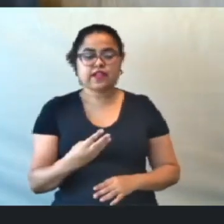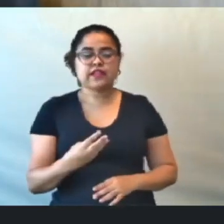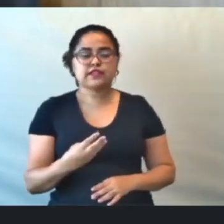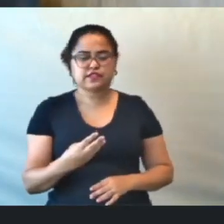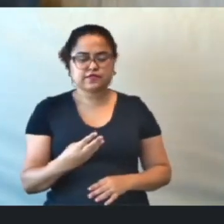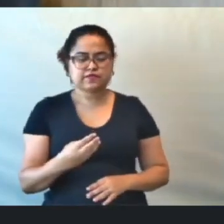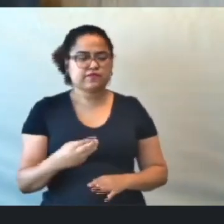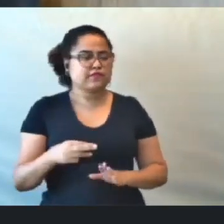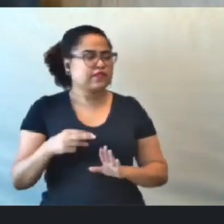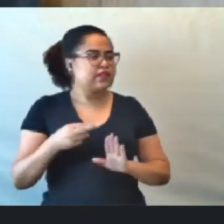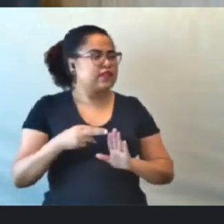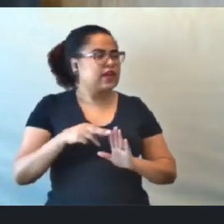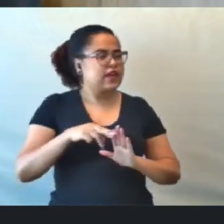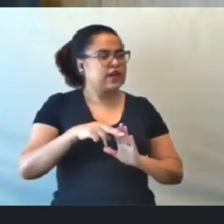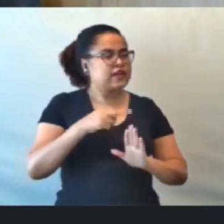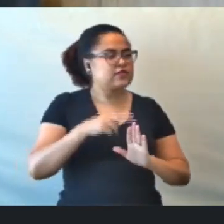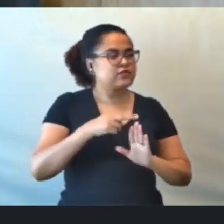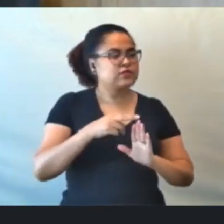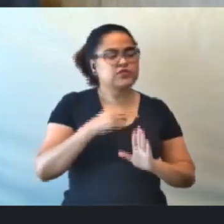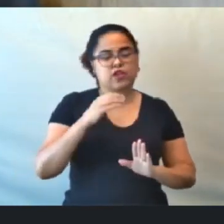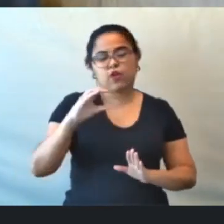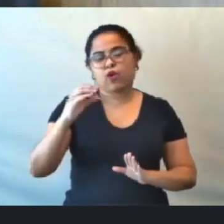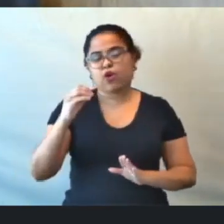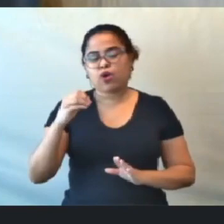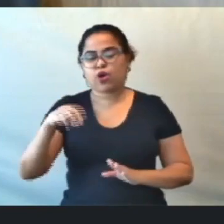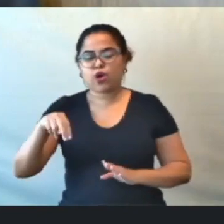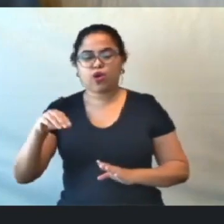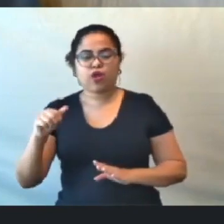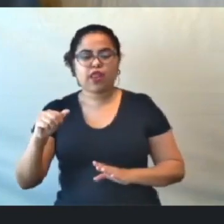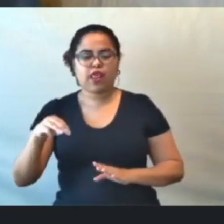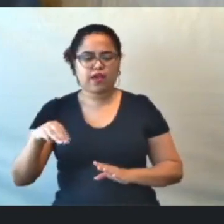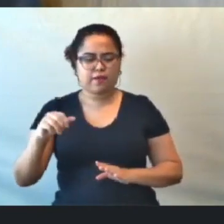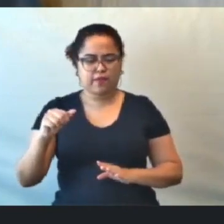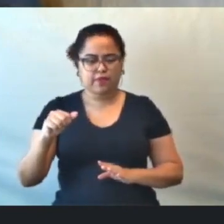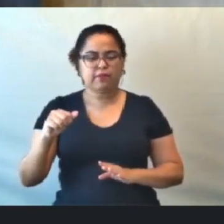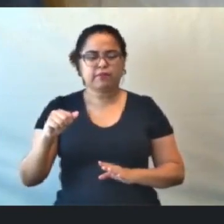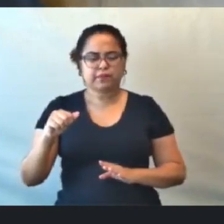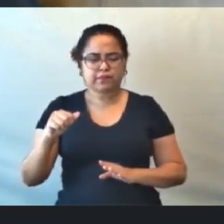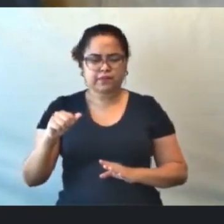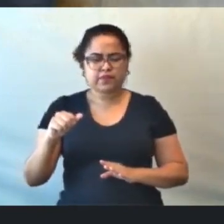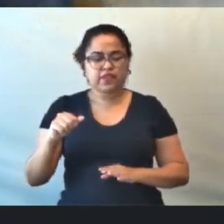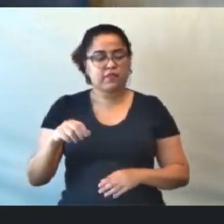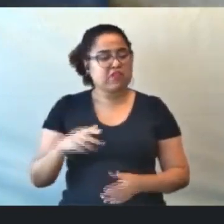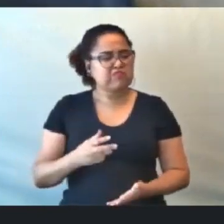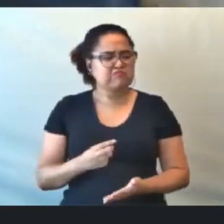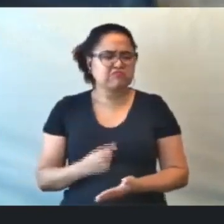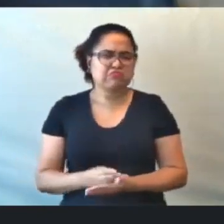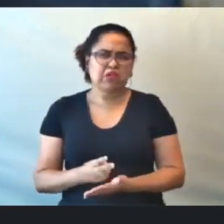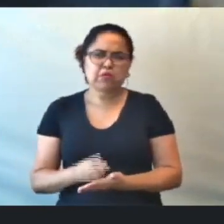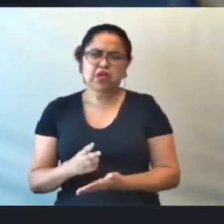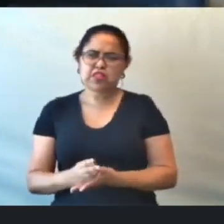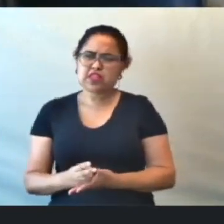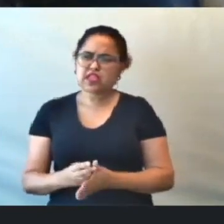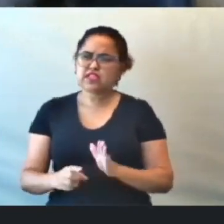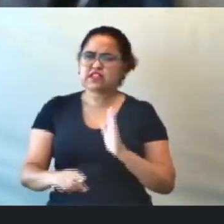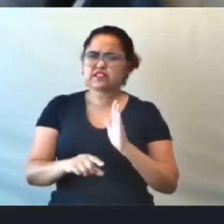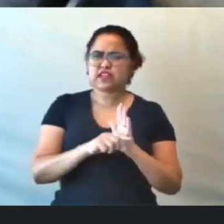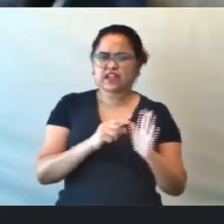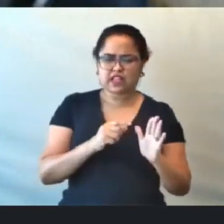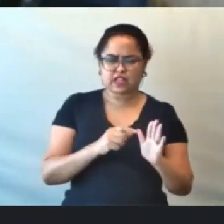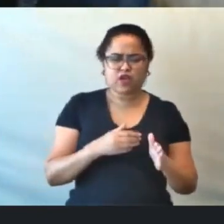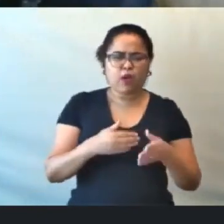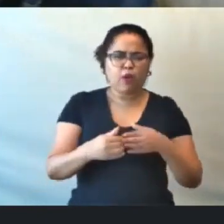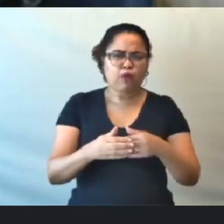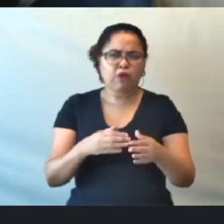haver não permanência nessa classe ou qualquer outra das classes da